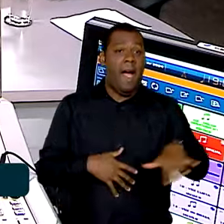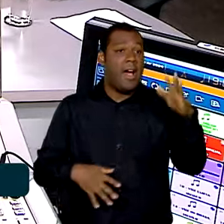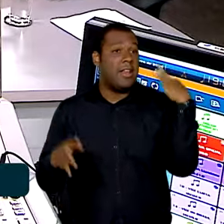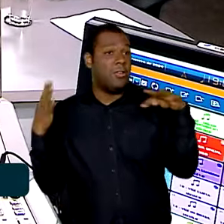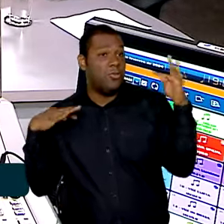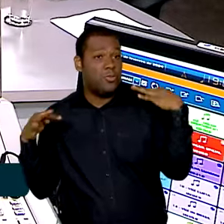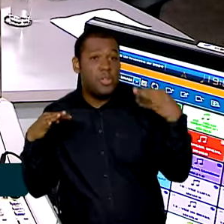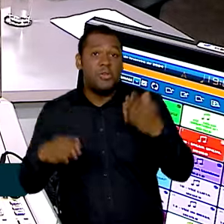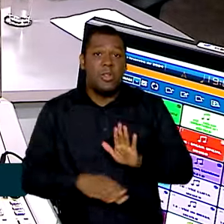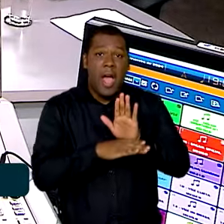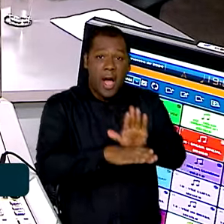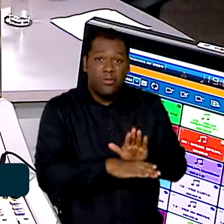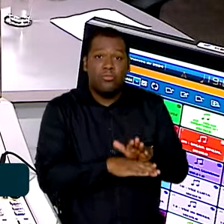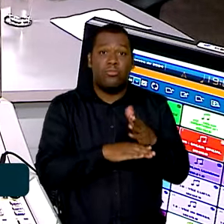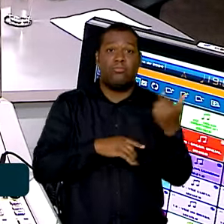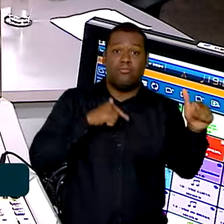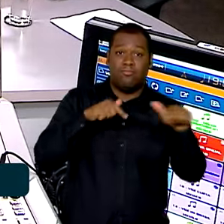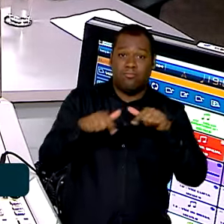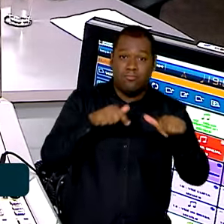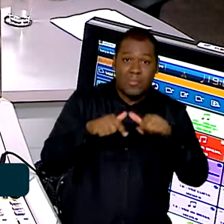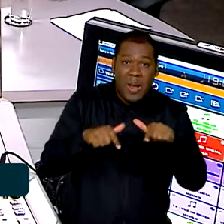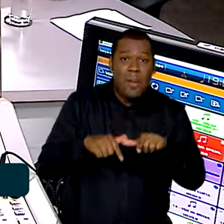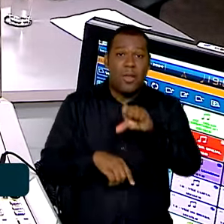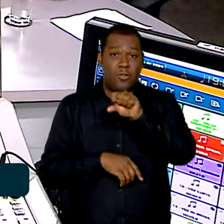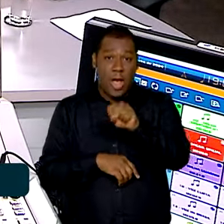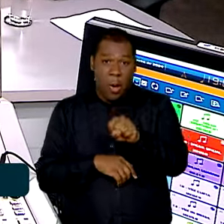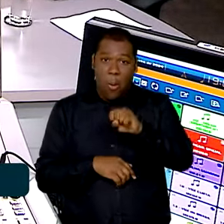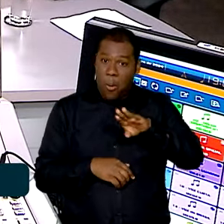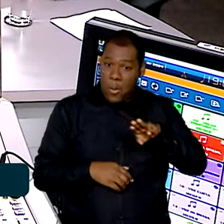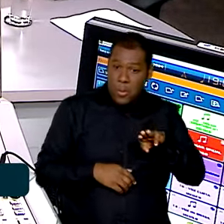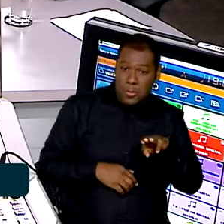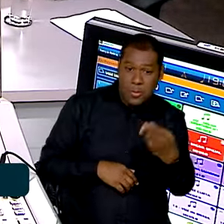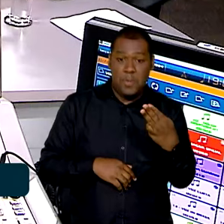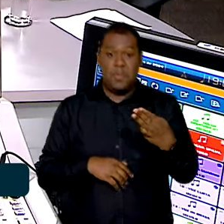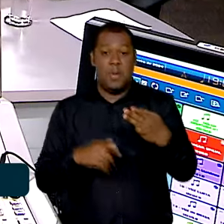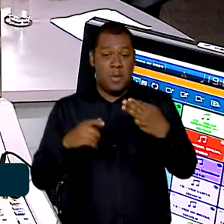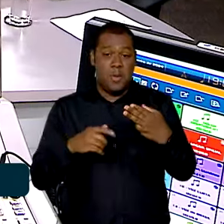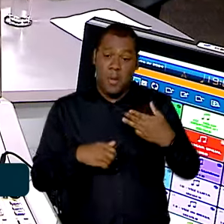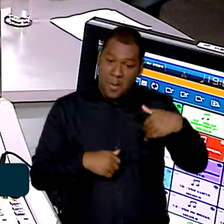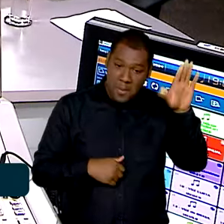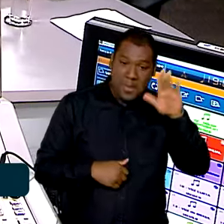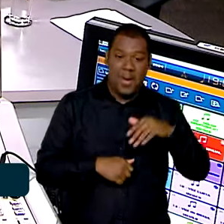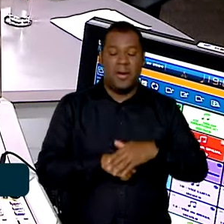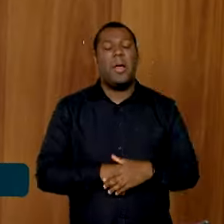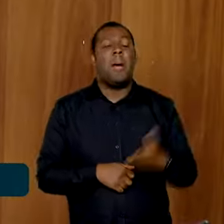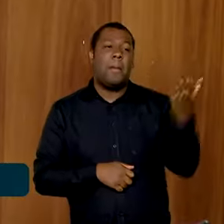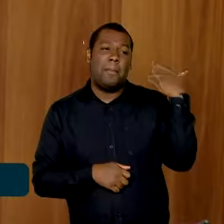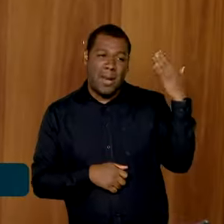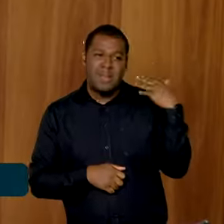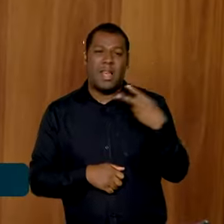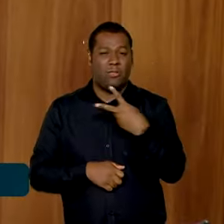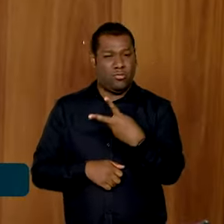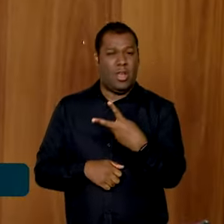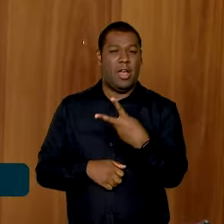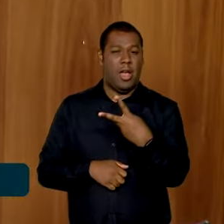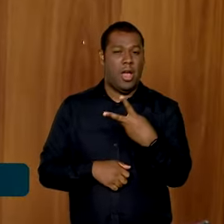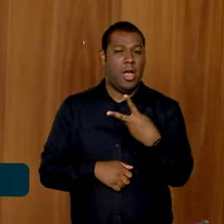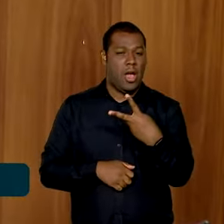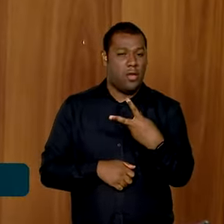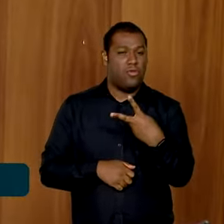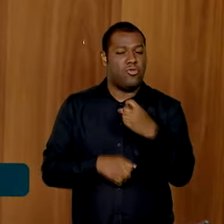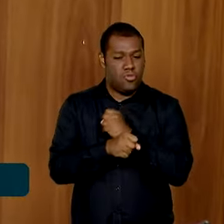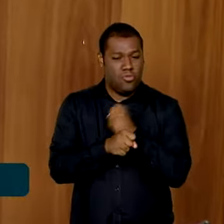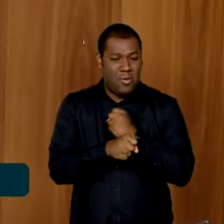milhões de empregos no Brasil, né? É muito importante do que a gente está falando. Mas a gente passou 2 anos da pandemia, Mariana, e a gente